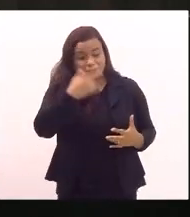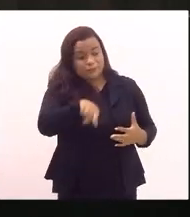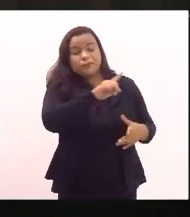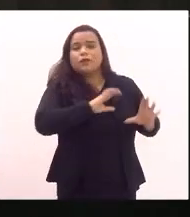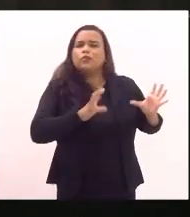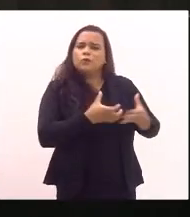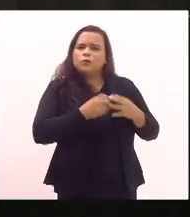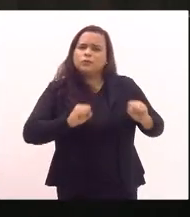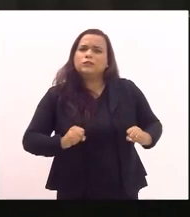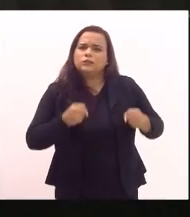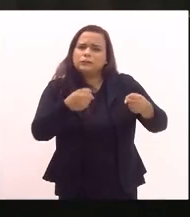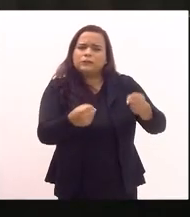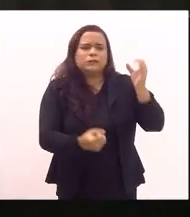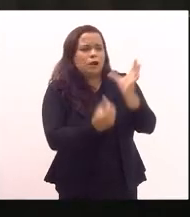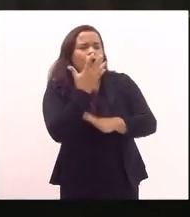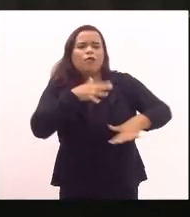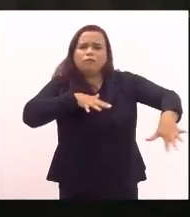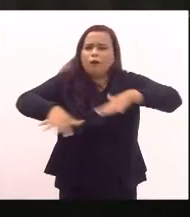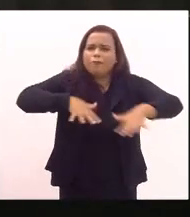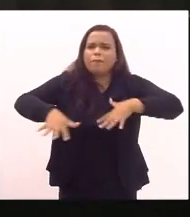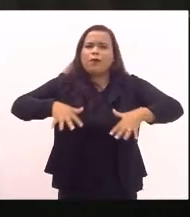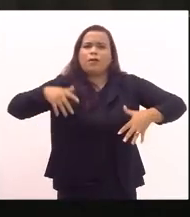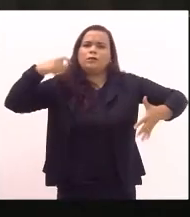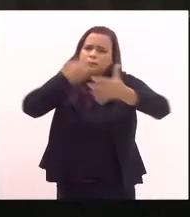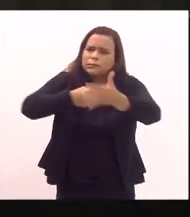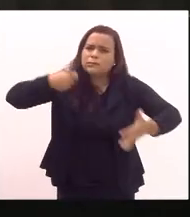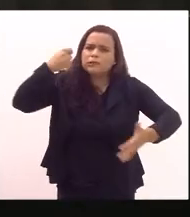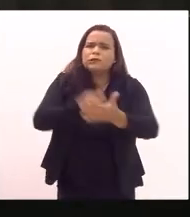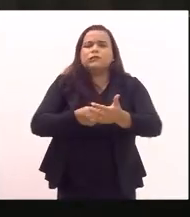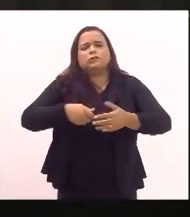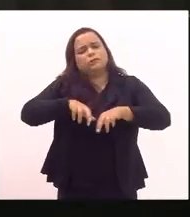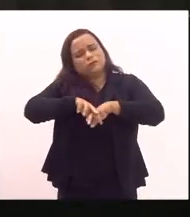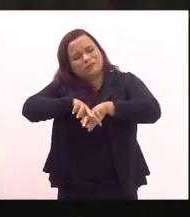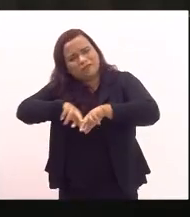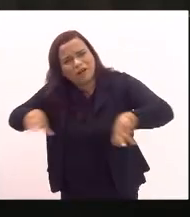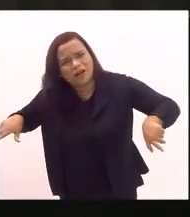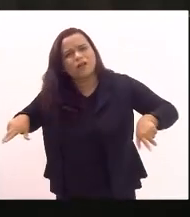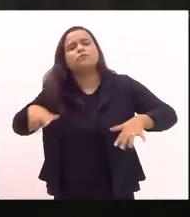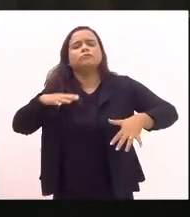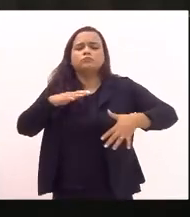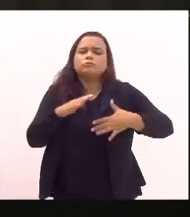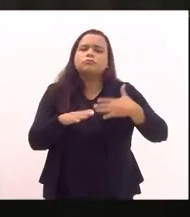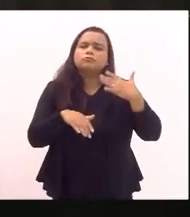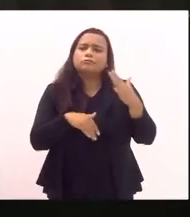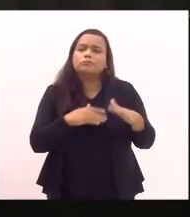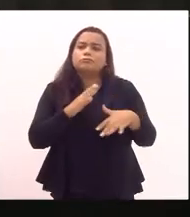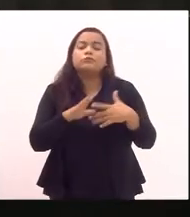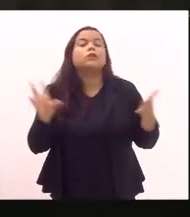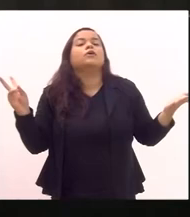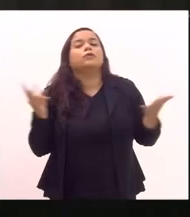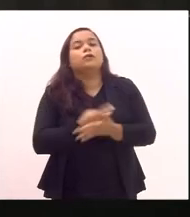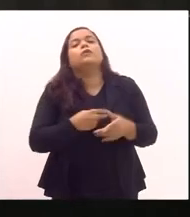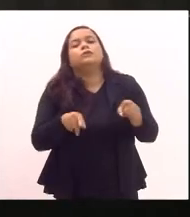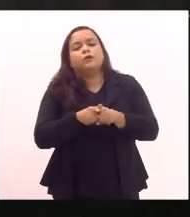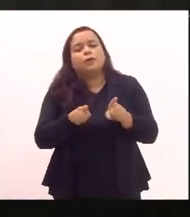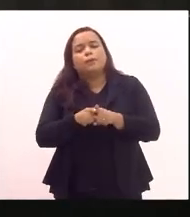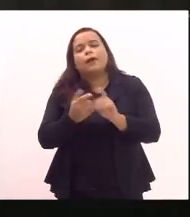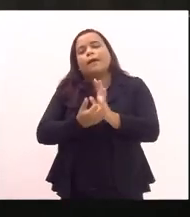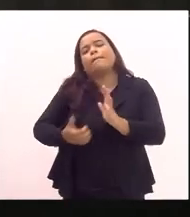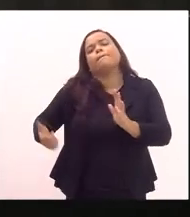produziram uma série de revoltas e uma série de mobilizações que ficar boa na também